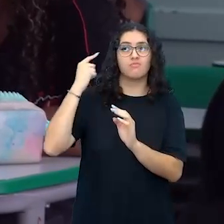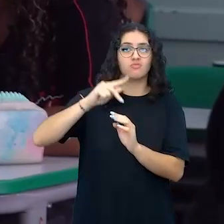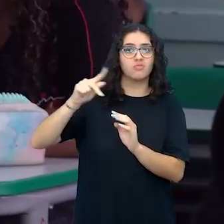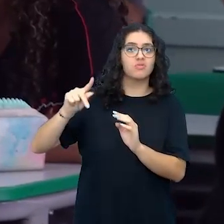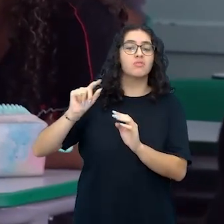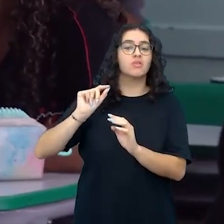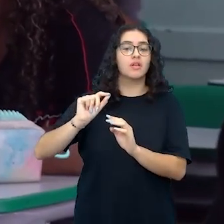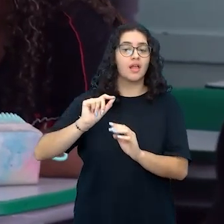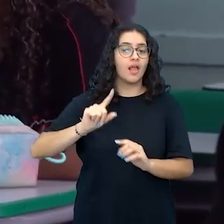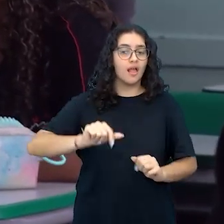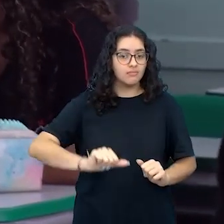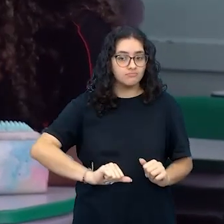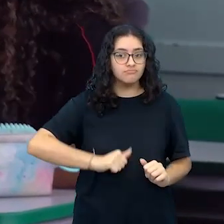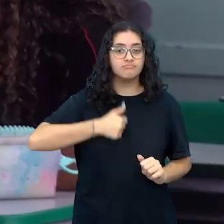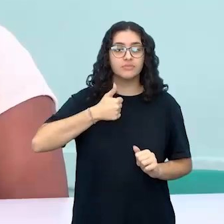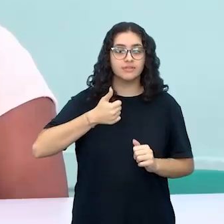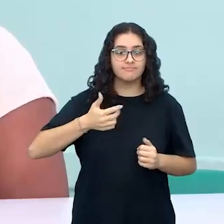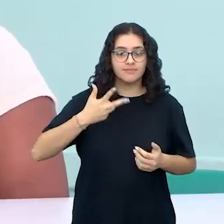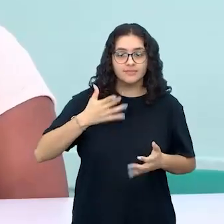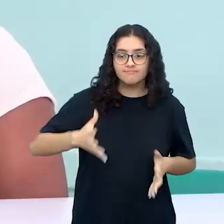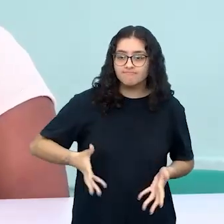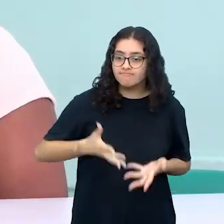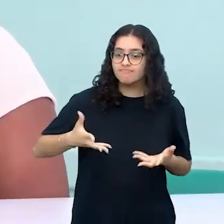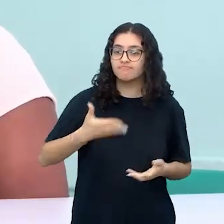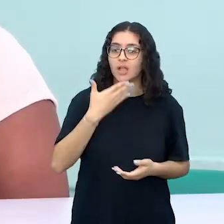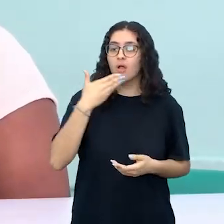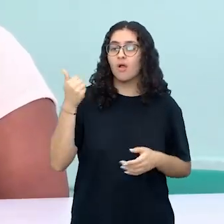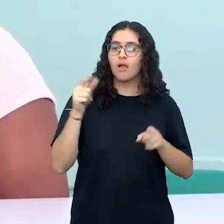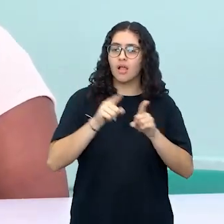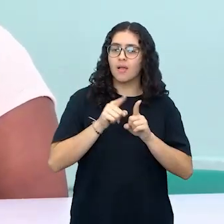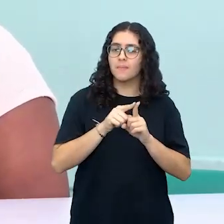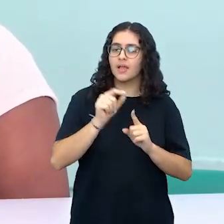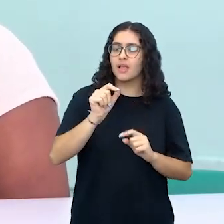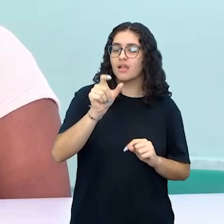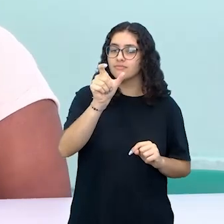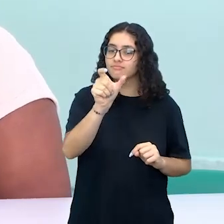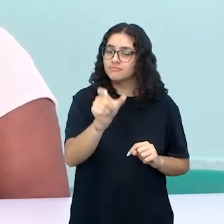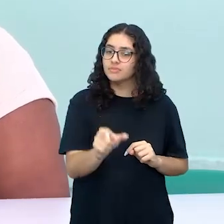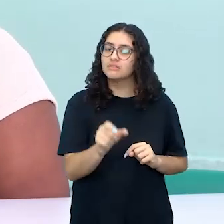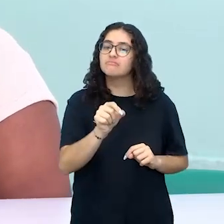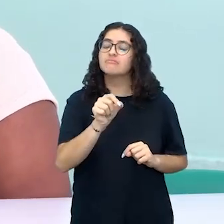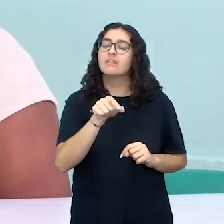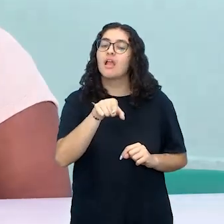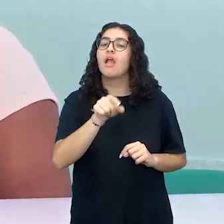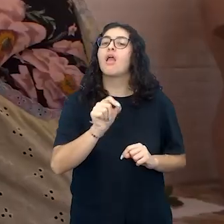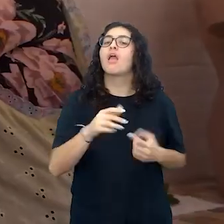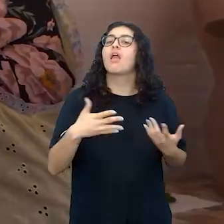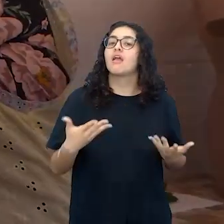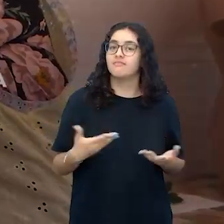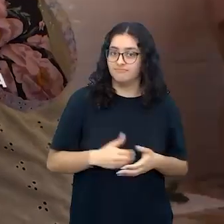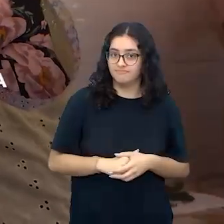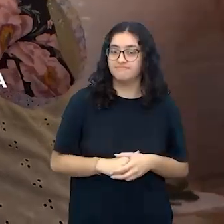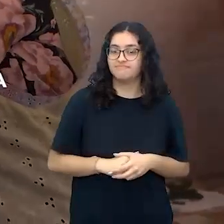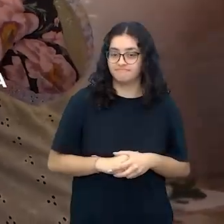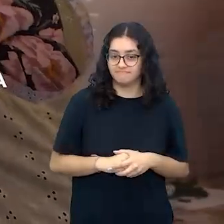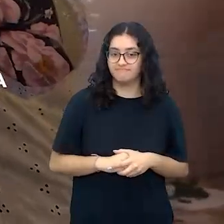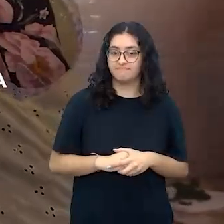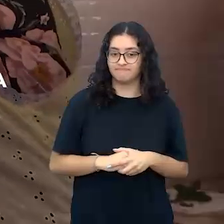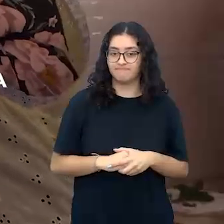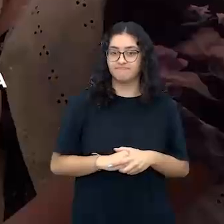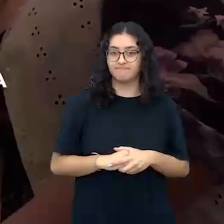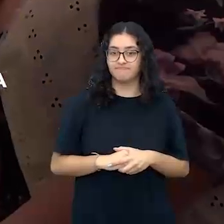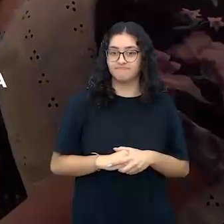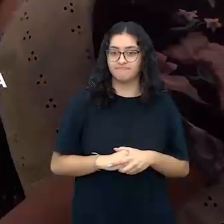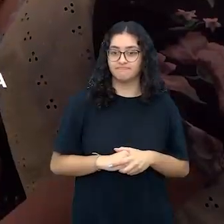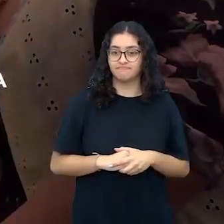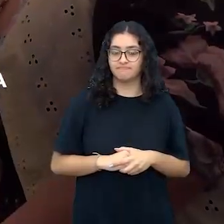é de levantar a autoestima dos meus alunos, procurar saber quem é o meu aluno, o humano que tem dentro dele.